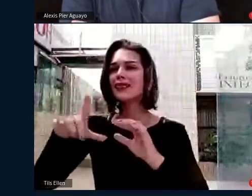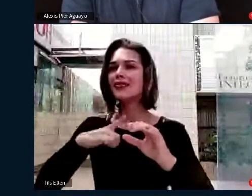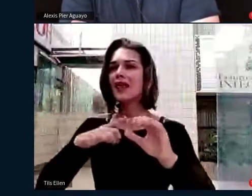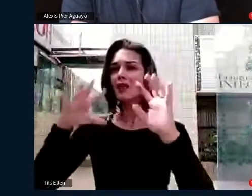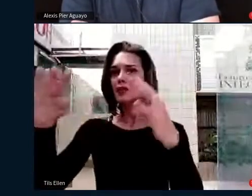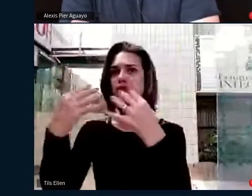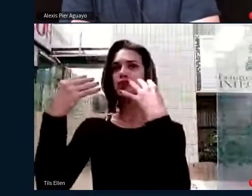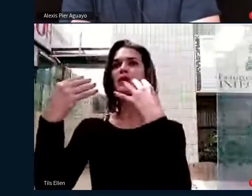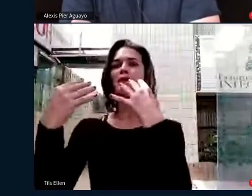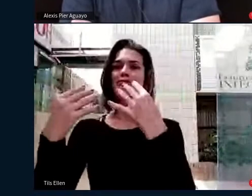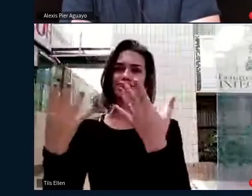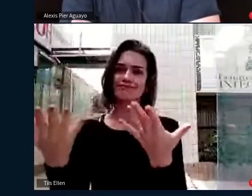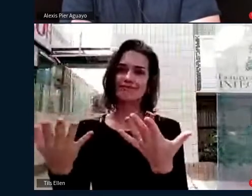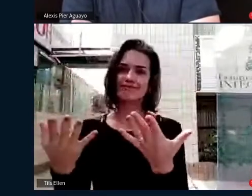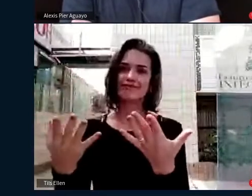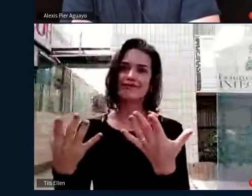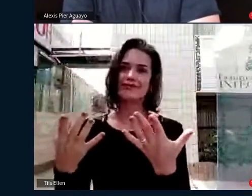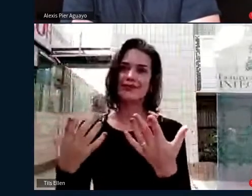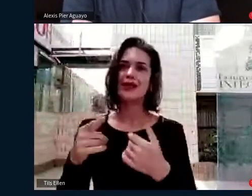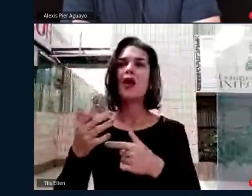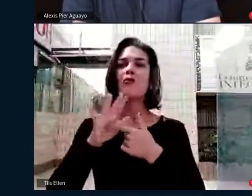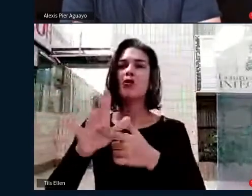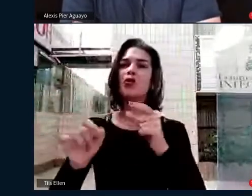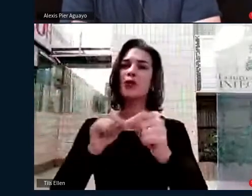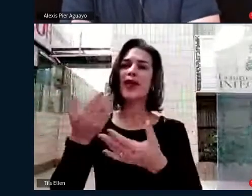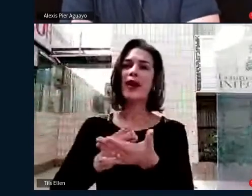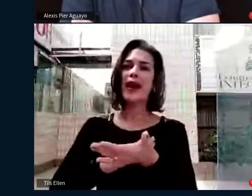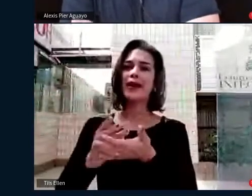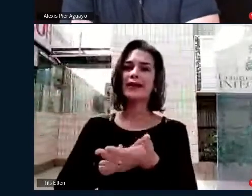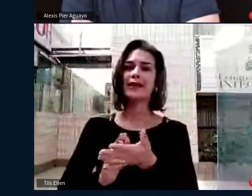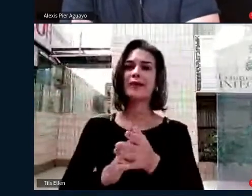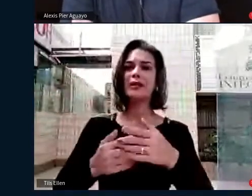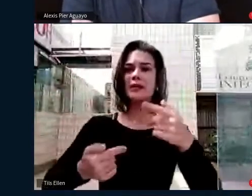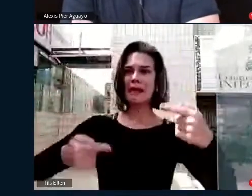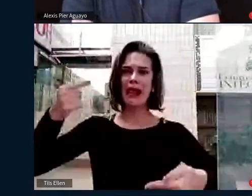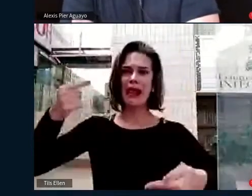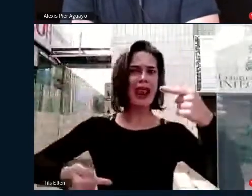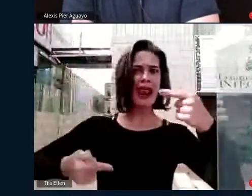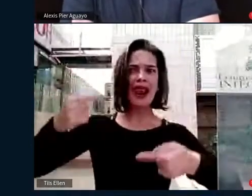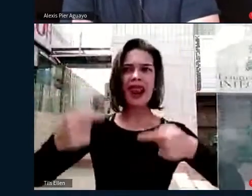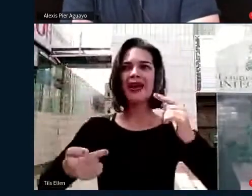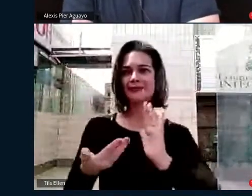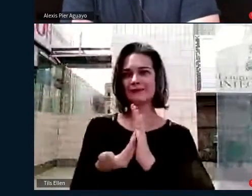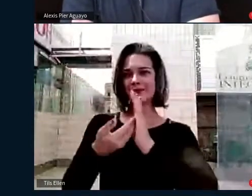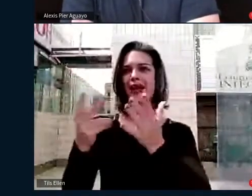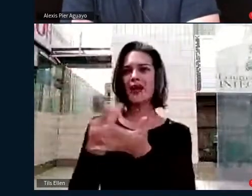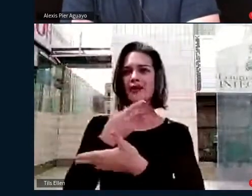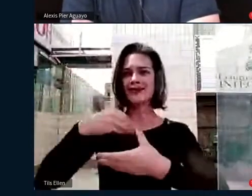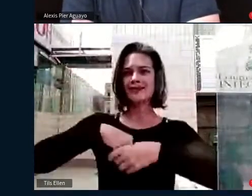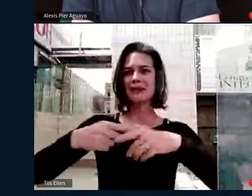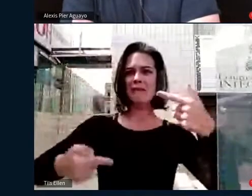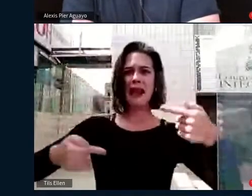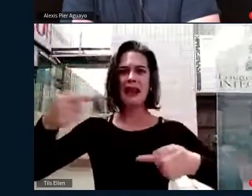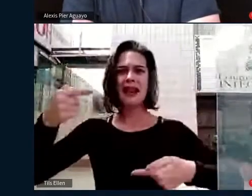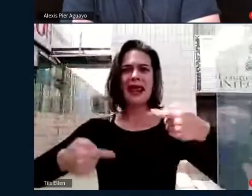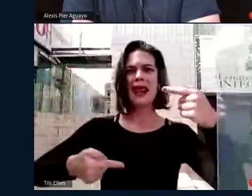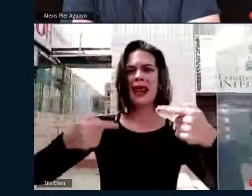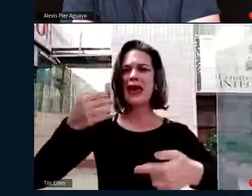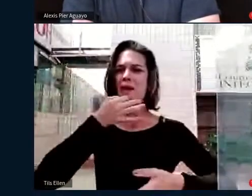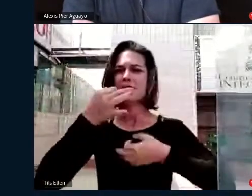interpretando aquele fogo cruzado, que é a Câmara dos Deputados, com discursos com